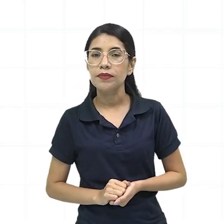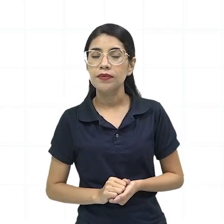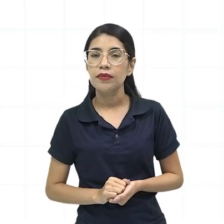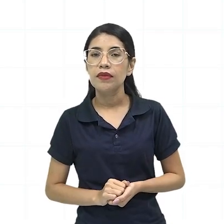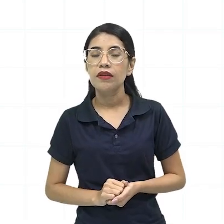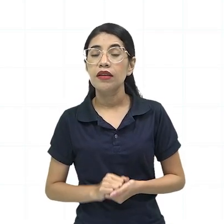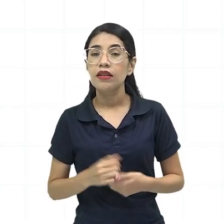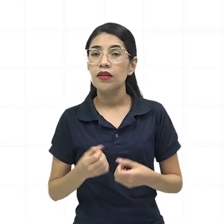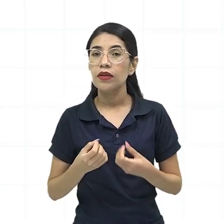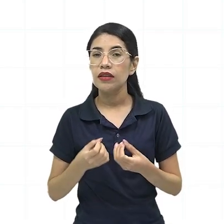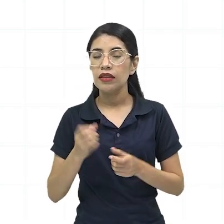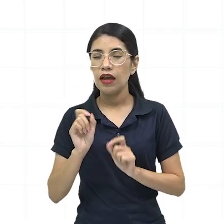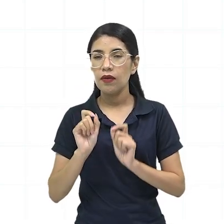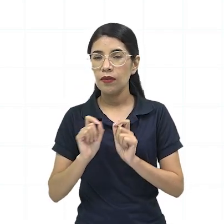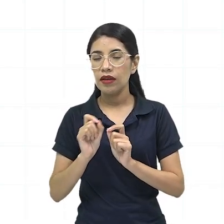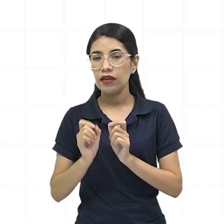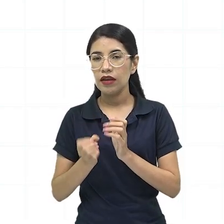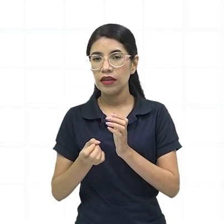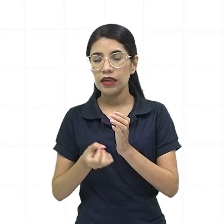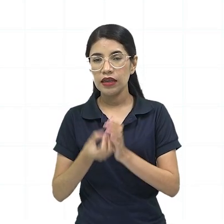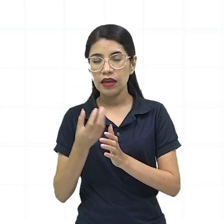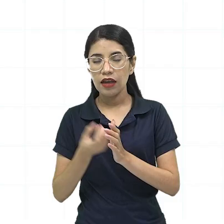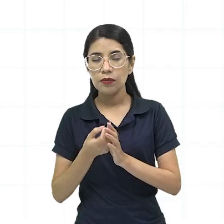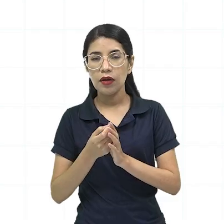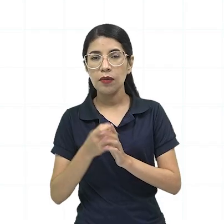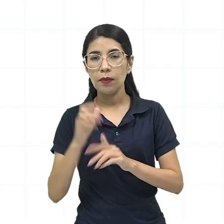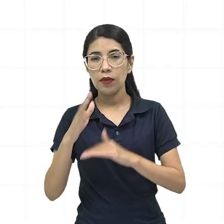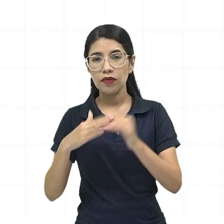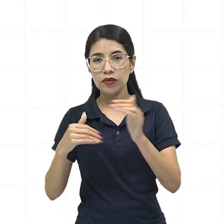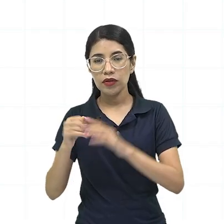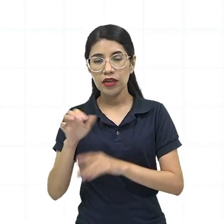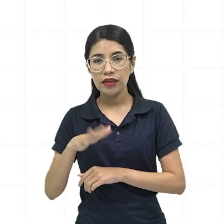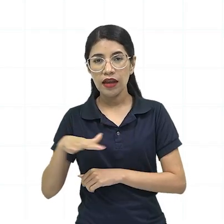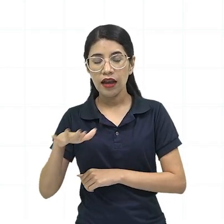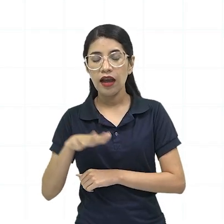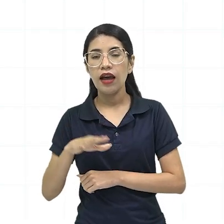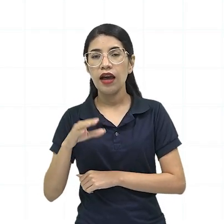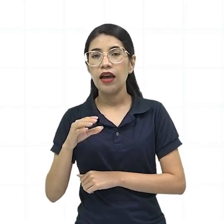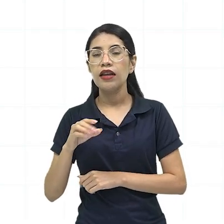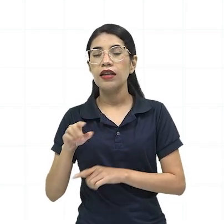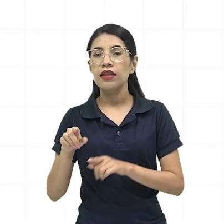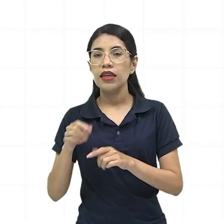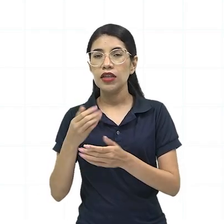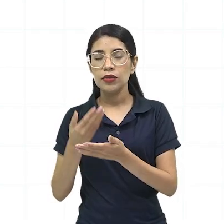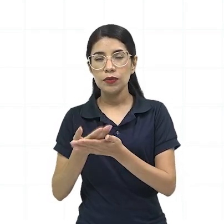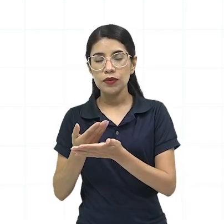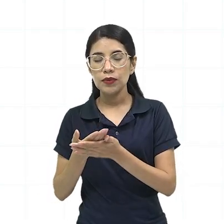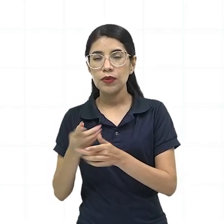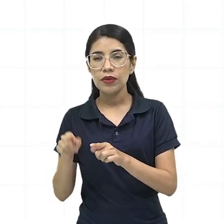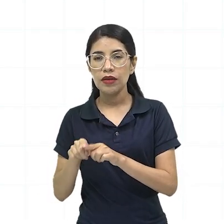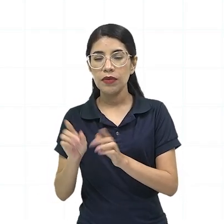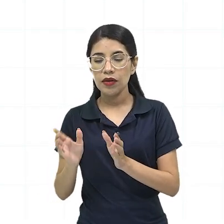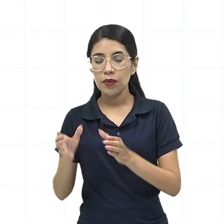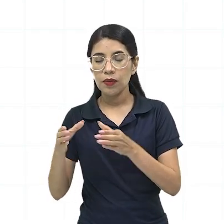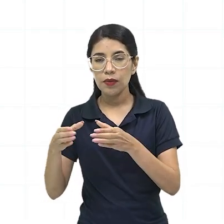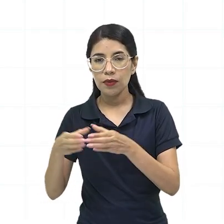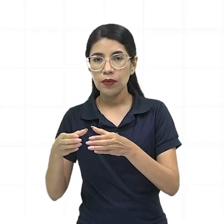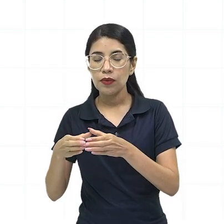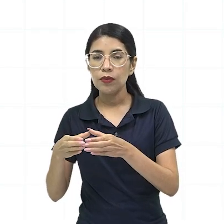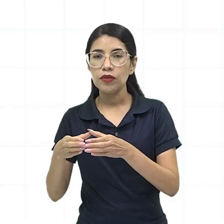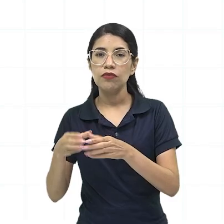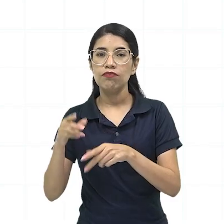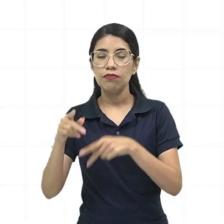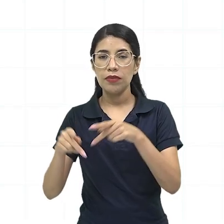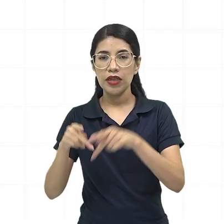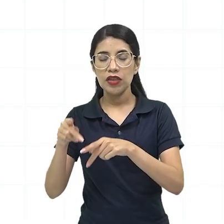dizendo aqui que são escritos por pesquisadores, especialistas. Então, são pessoas, como eu falei para vocês, é um grupo de